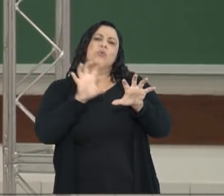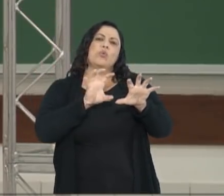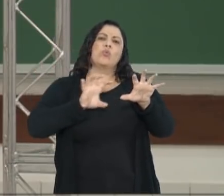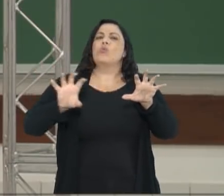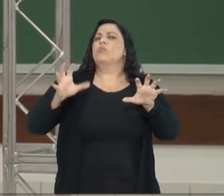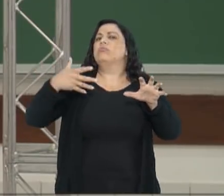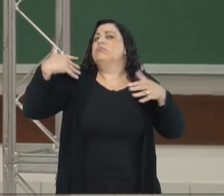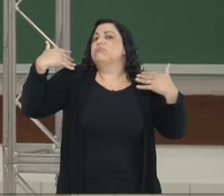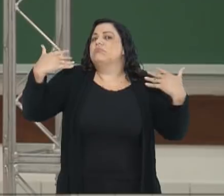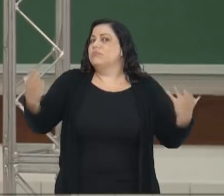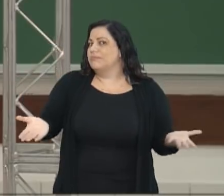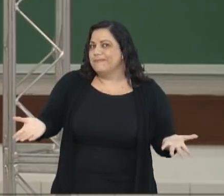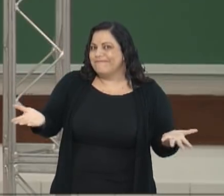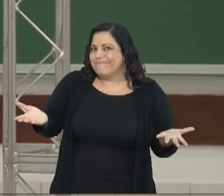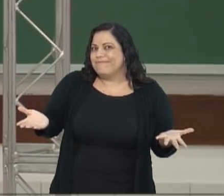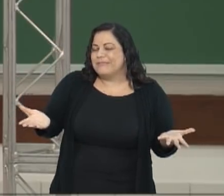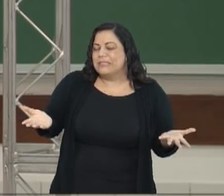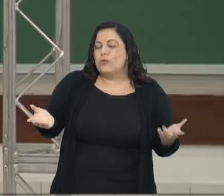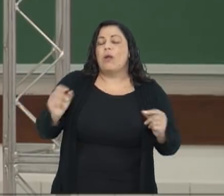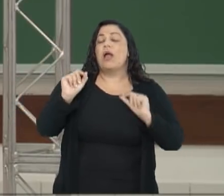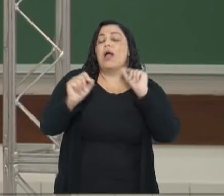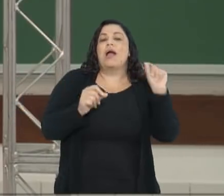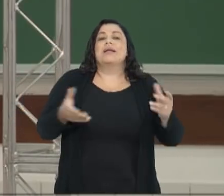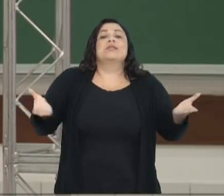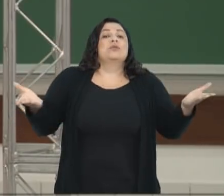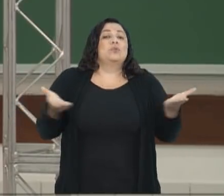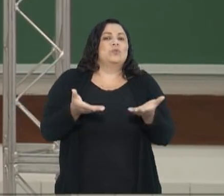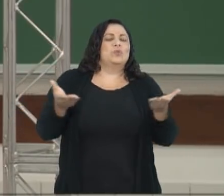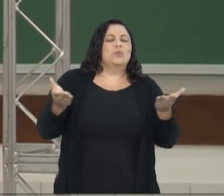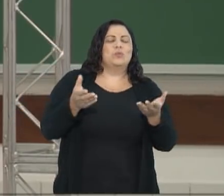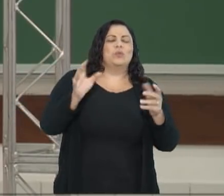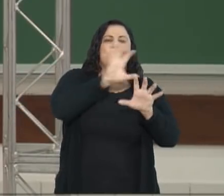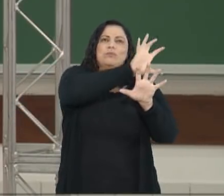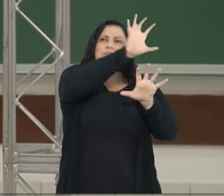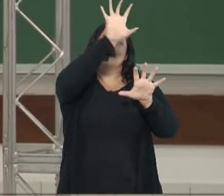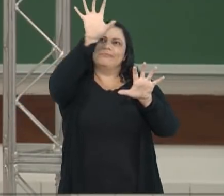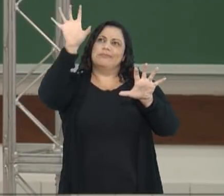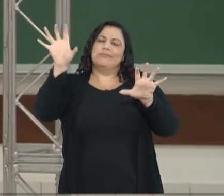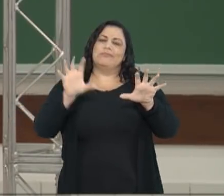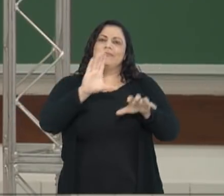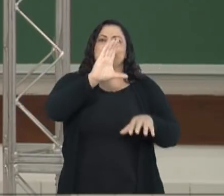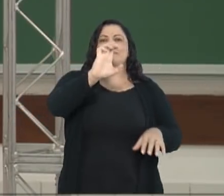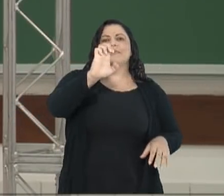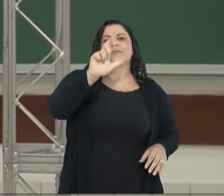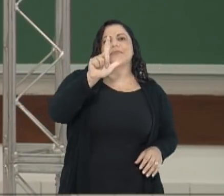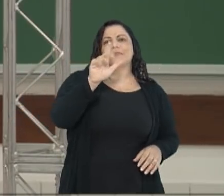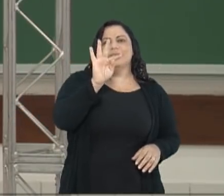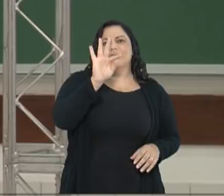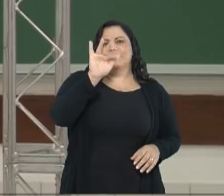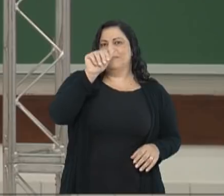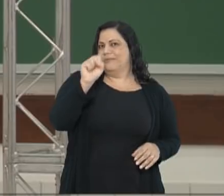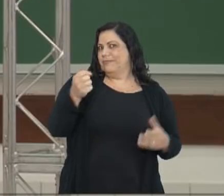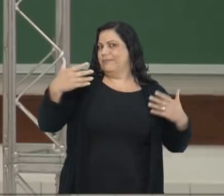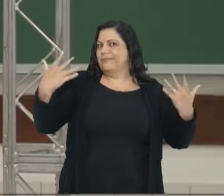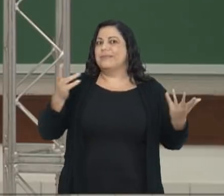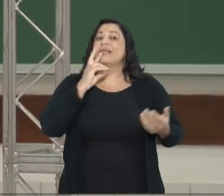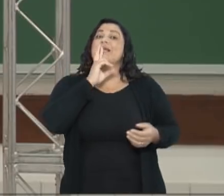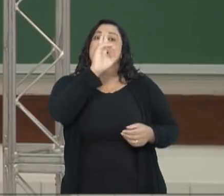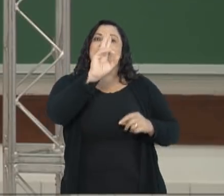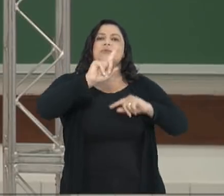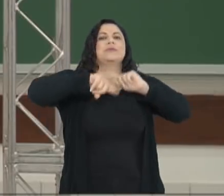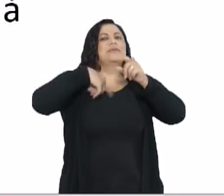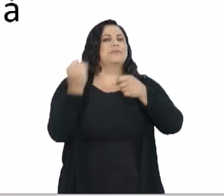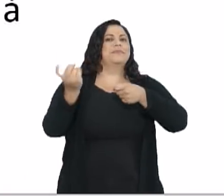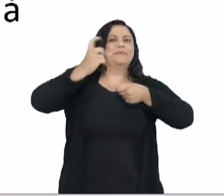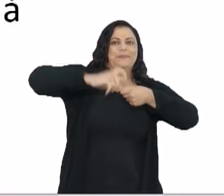foram ocupadas pelos celtas? Quais regiões atuais da Europa foram ocupadas pelos povos celtas? Respondam lá e a gente volta em seguida com a